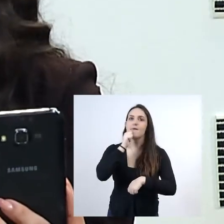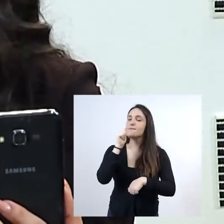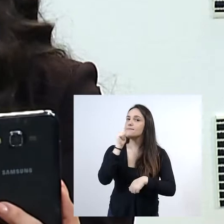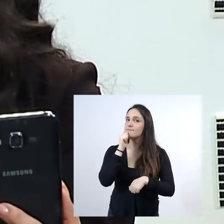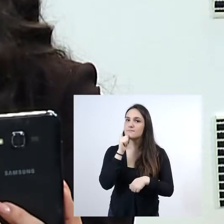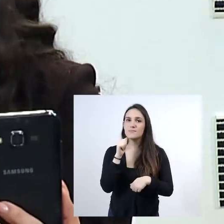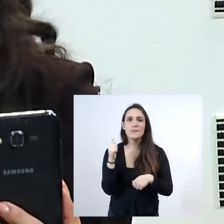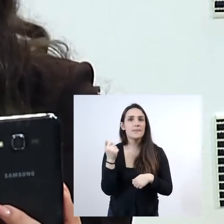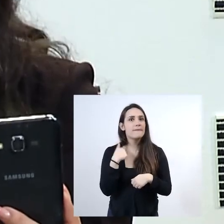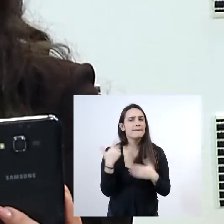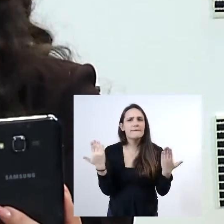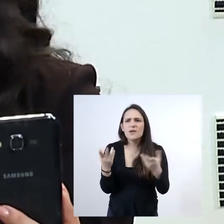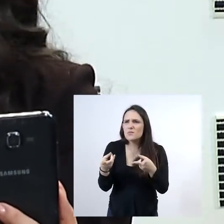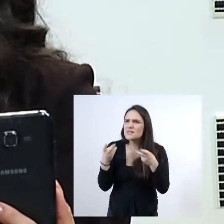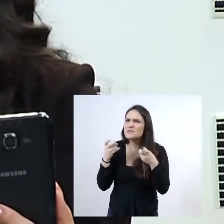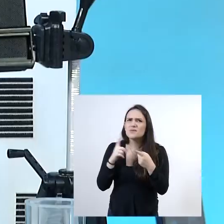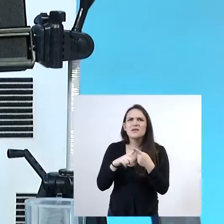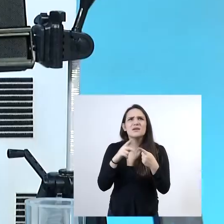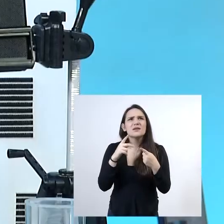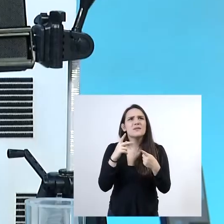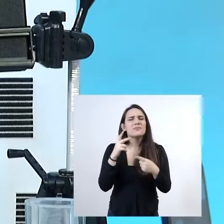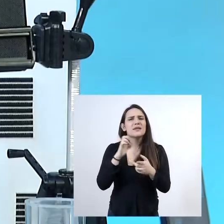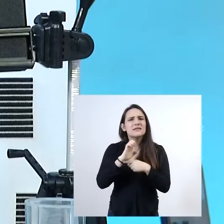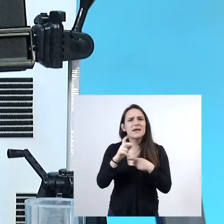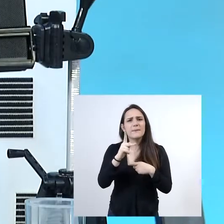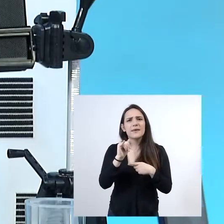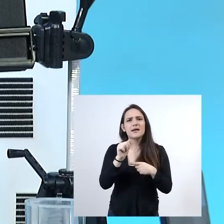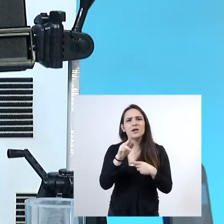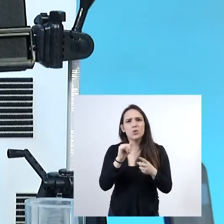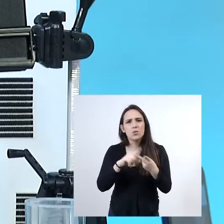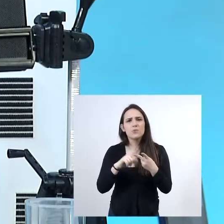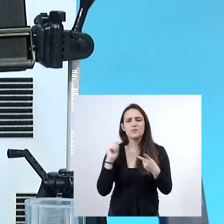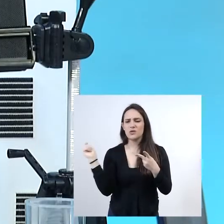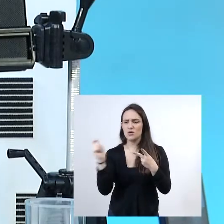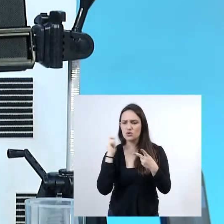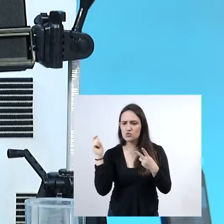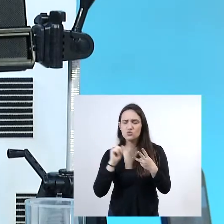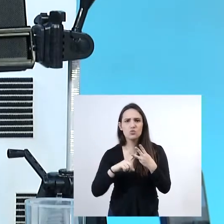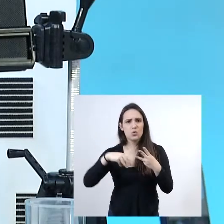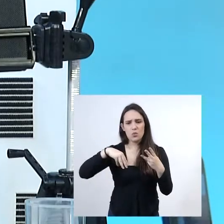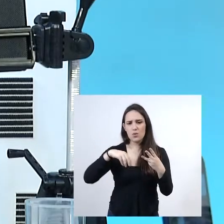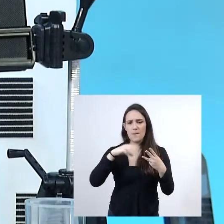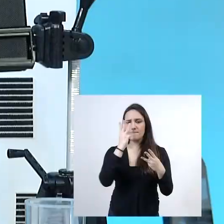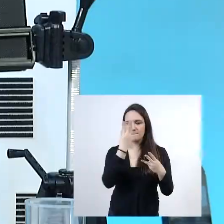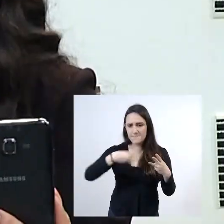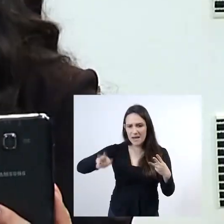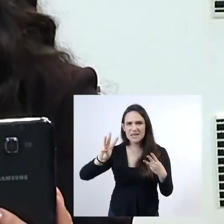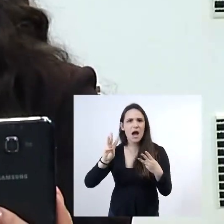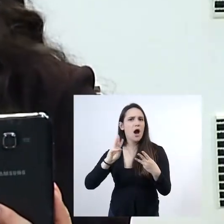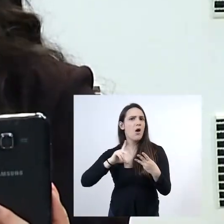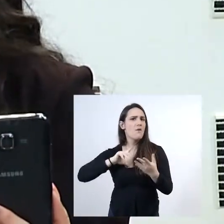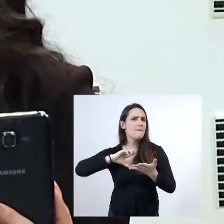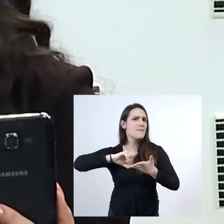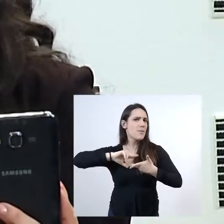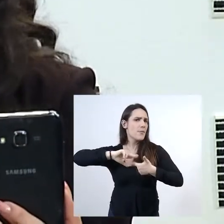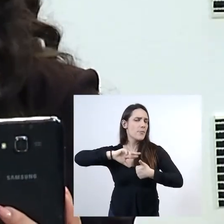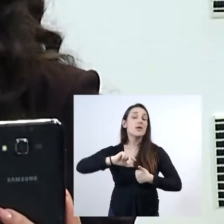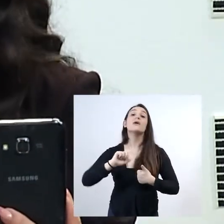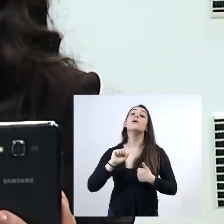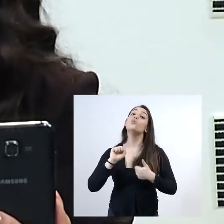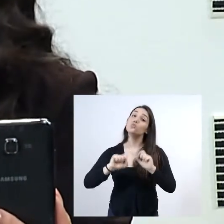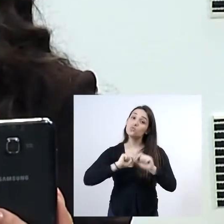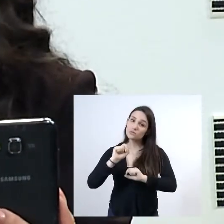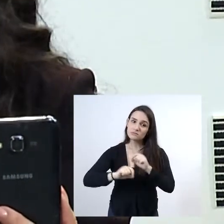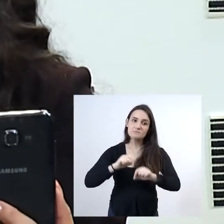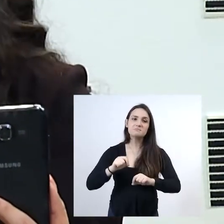vê Piauí fazendo, Rio Grande do Sul, Manaus, tudo quanto é lugar do Brasil, falando desse assunto que a gente sabe